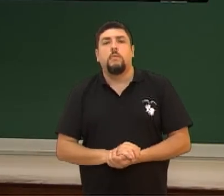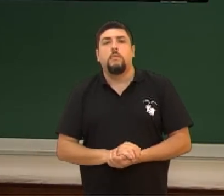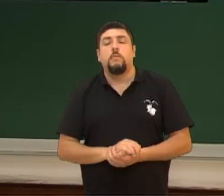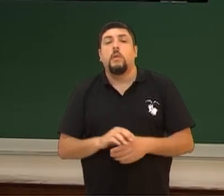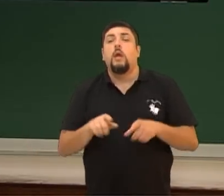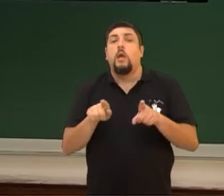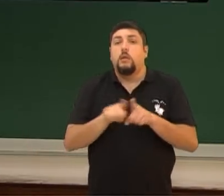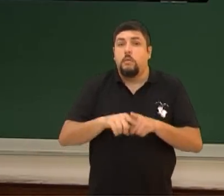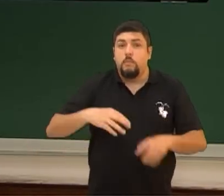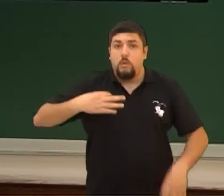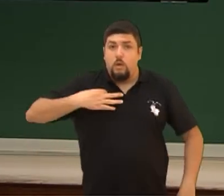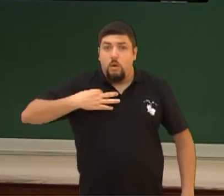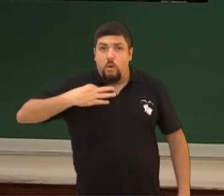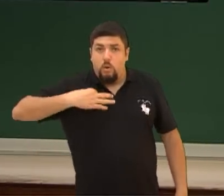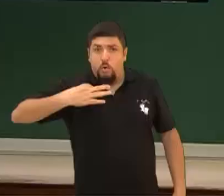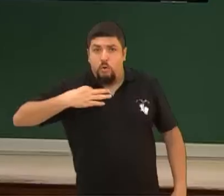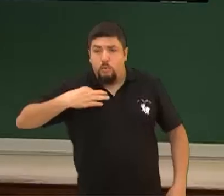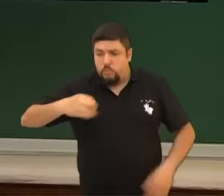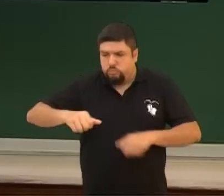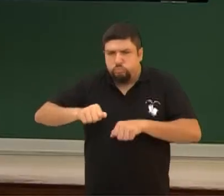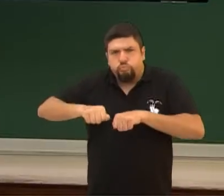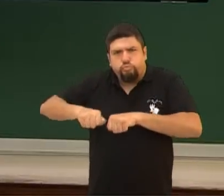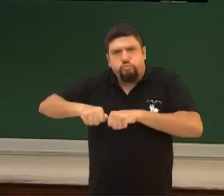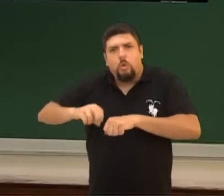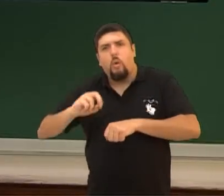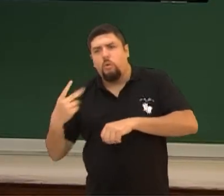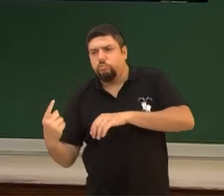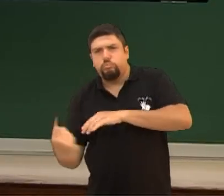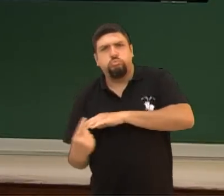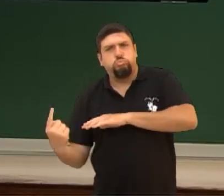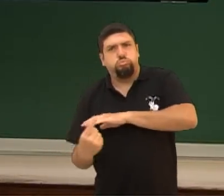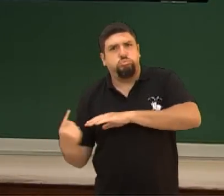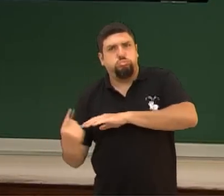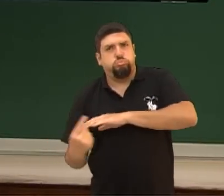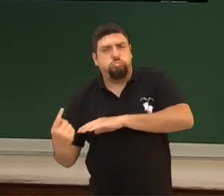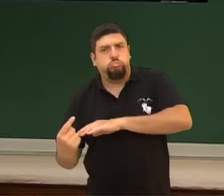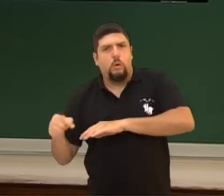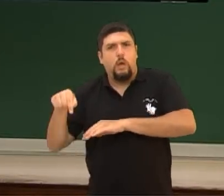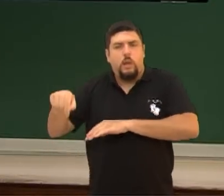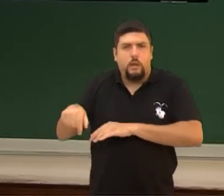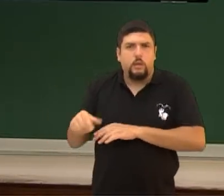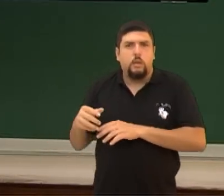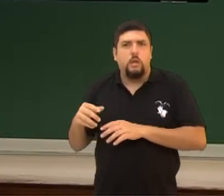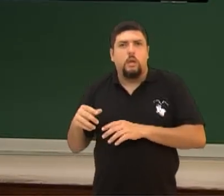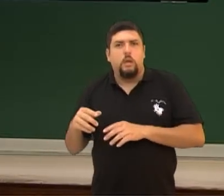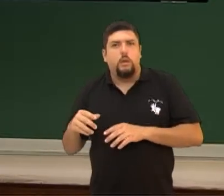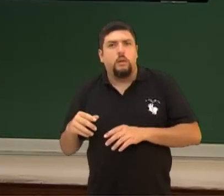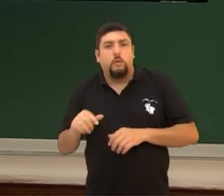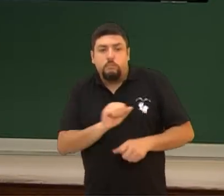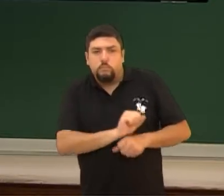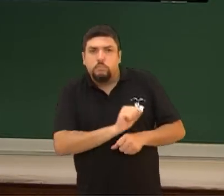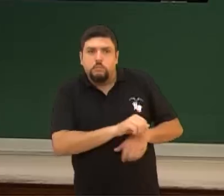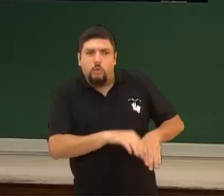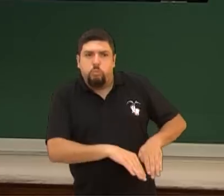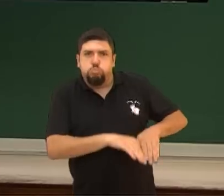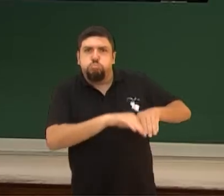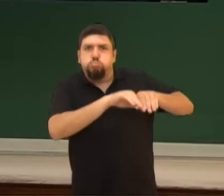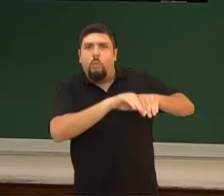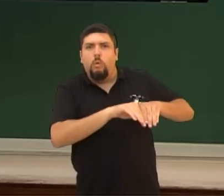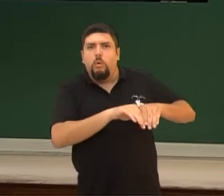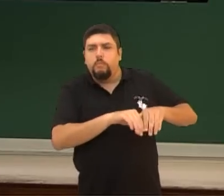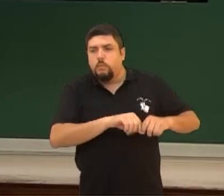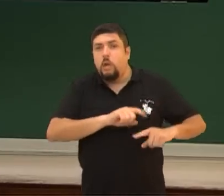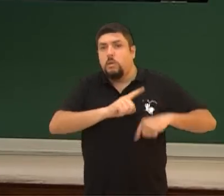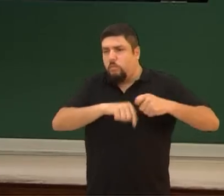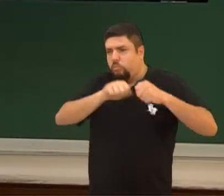a roupa, né, com menos frequência, ali aproveitar melhor, né, a lavagem da roupa, então